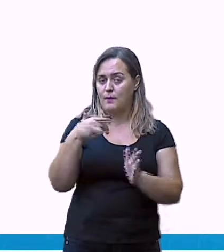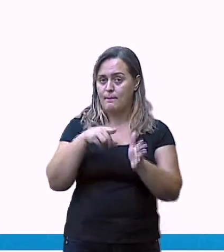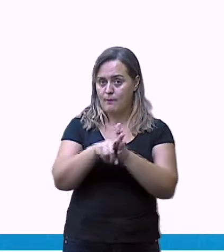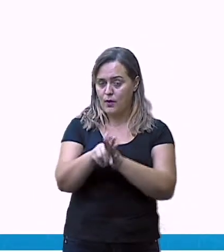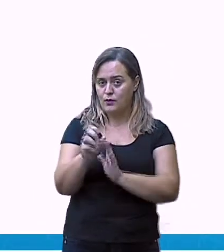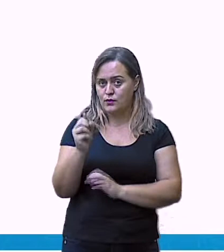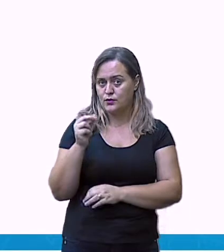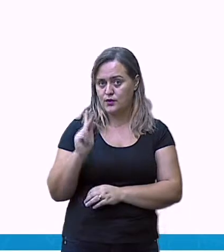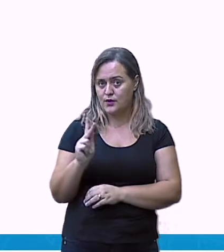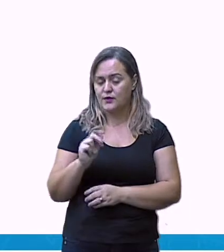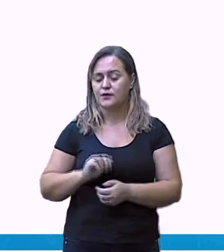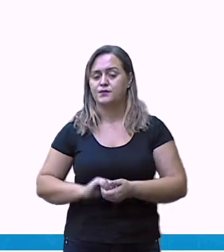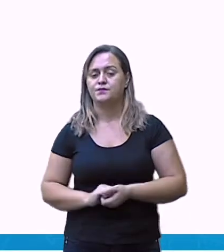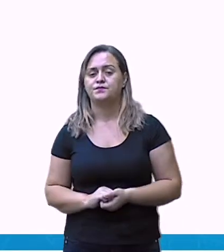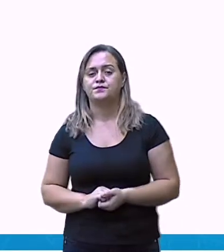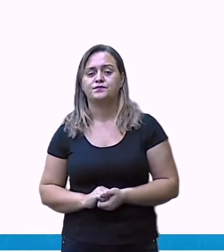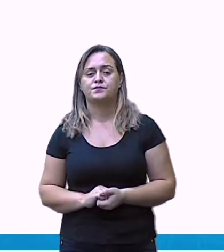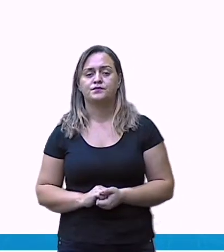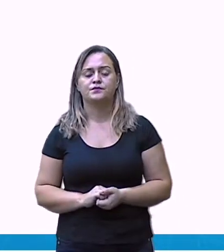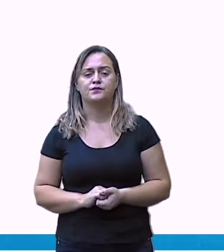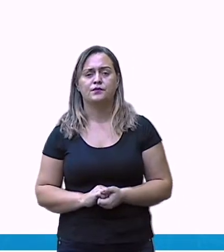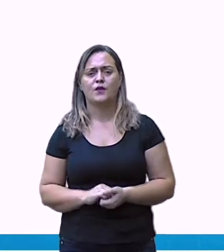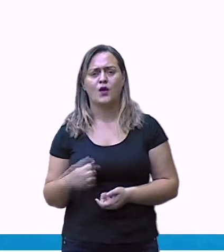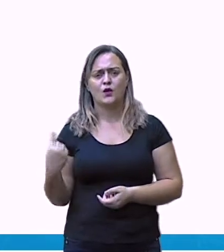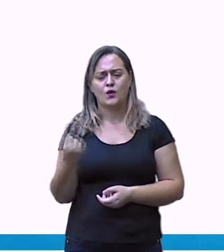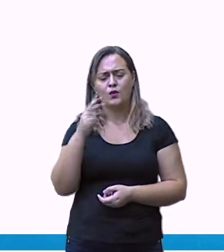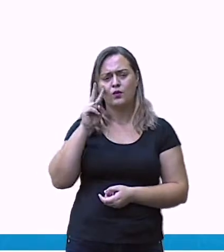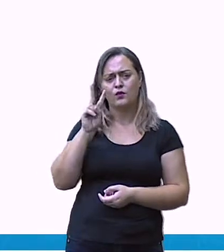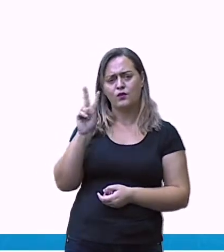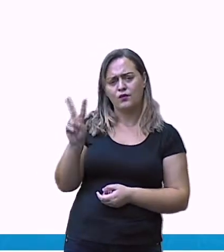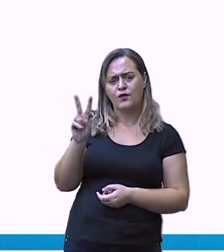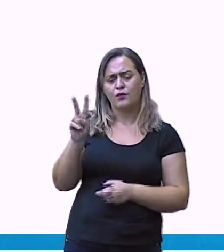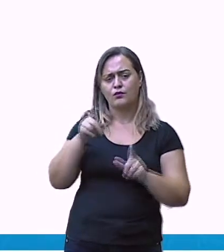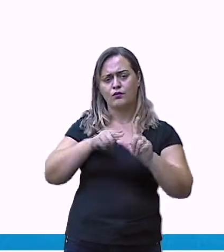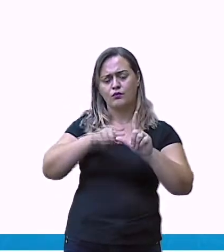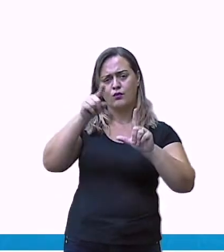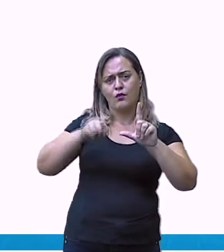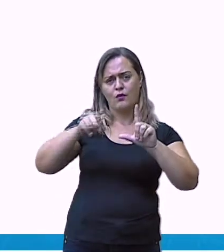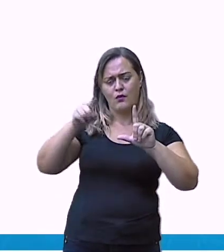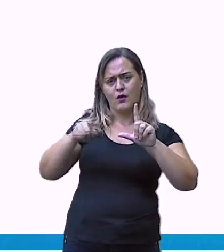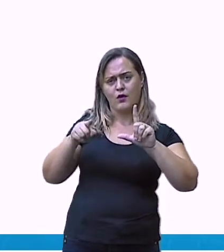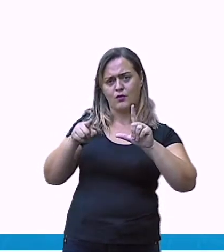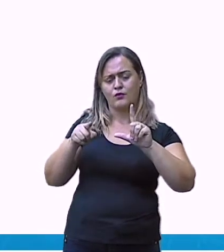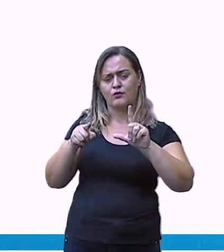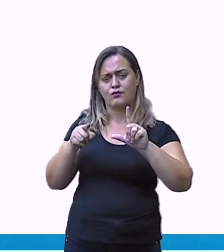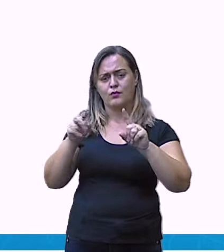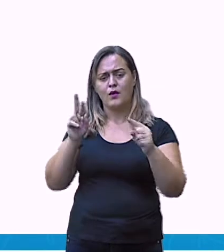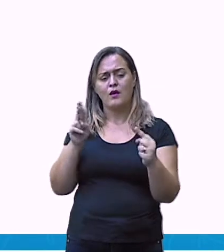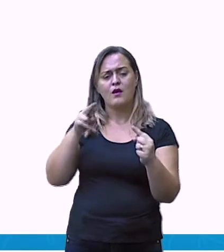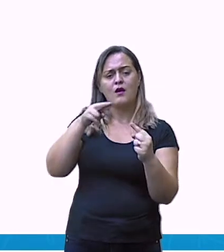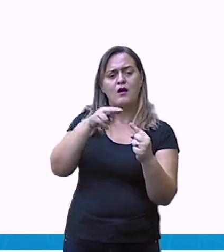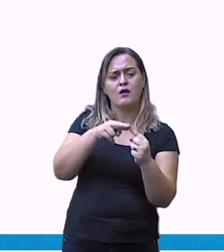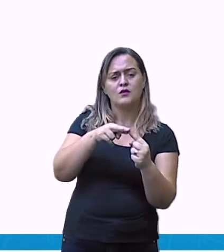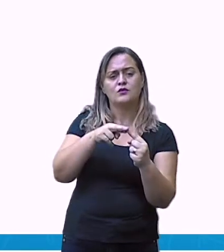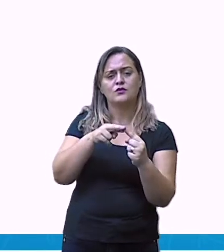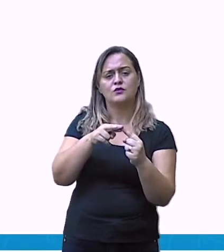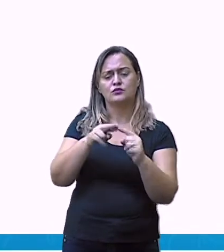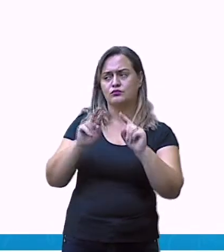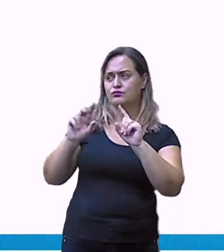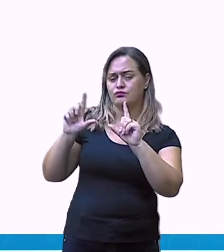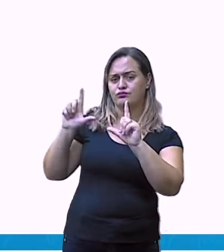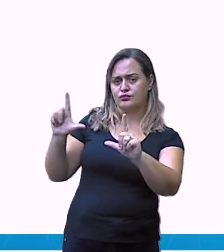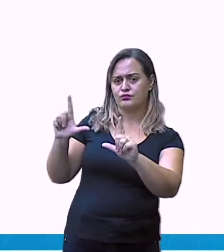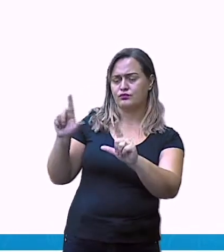e esses gráficos, eles vão estar de acordo com essa enquete, que é a enquete que Fernandinho fez. Ele fez